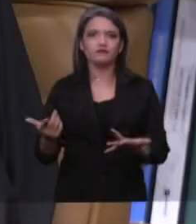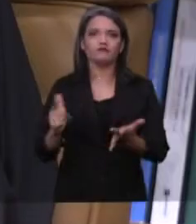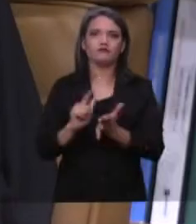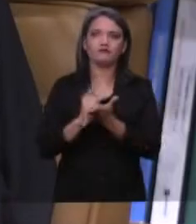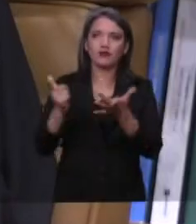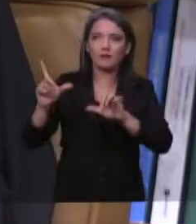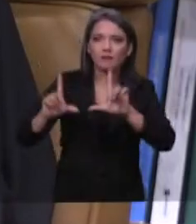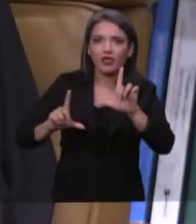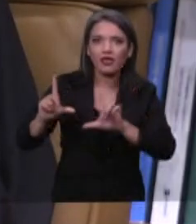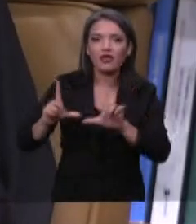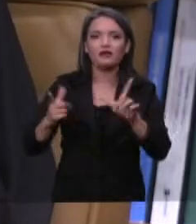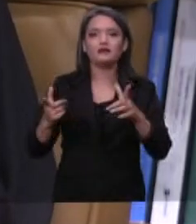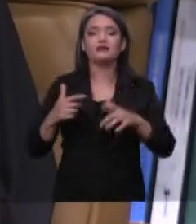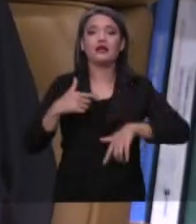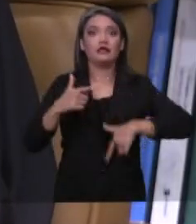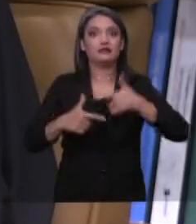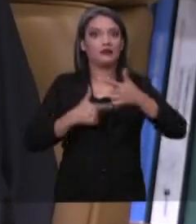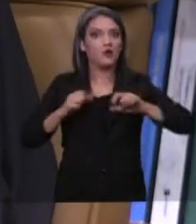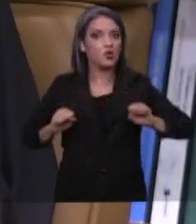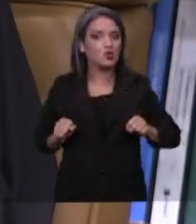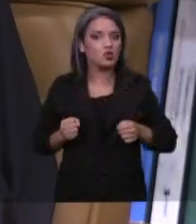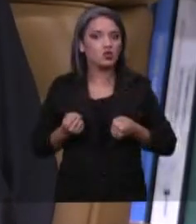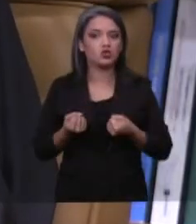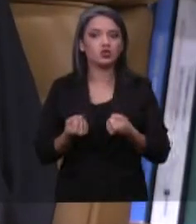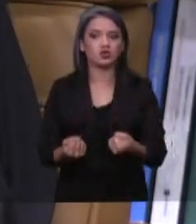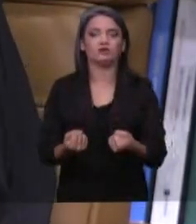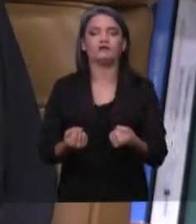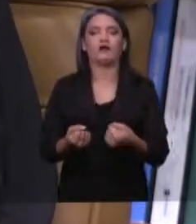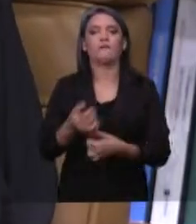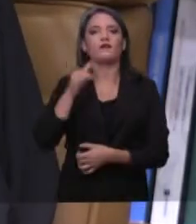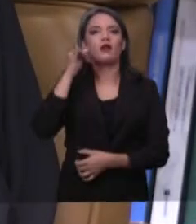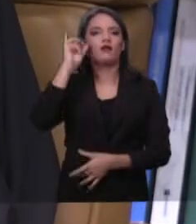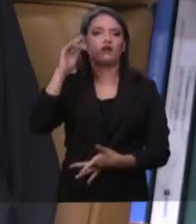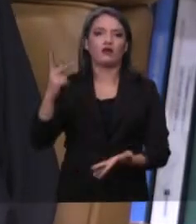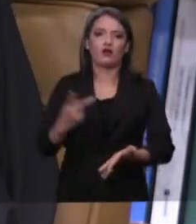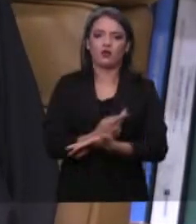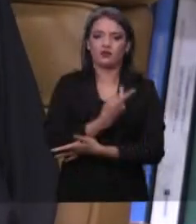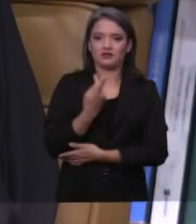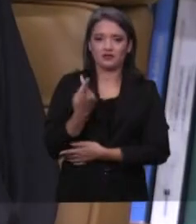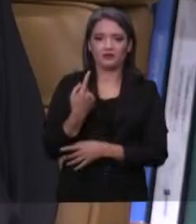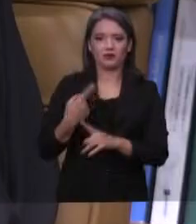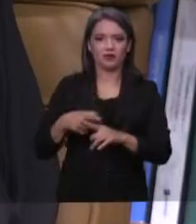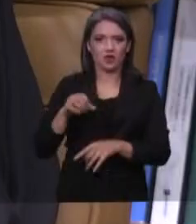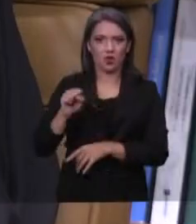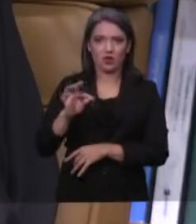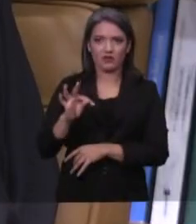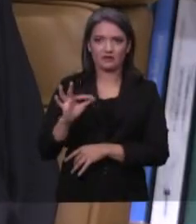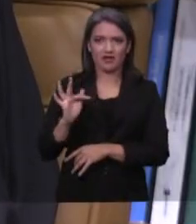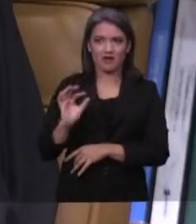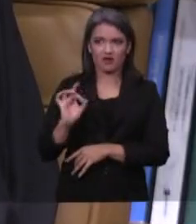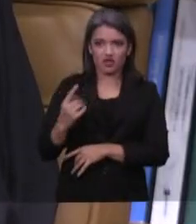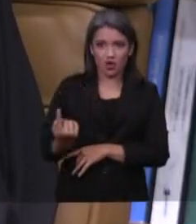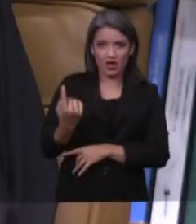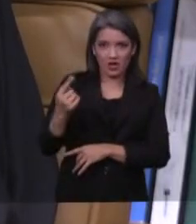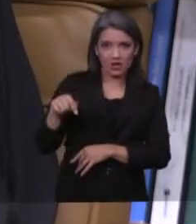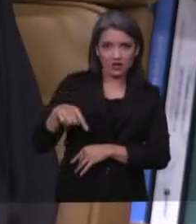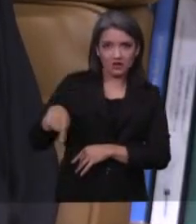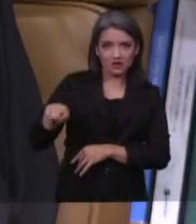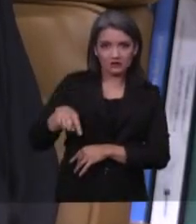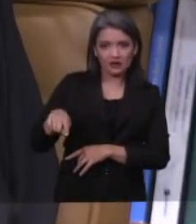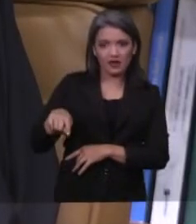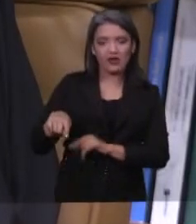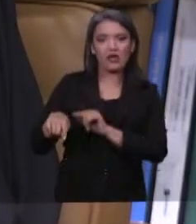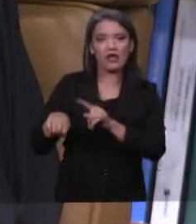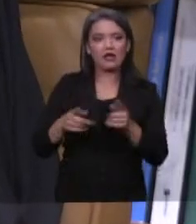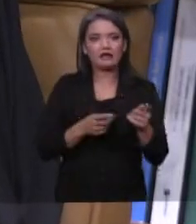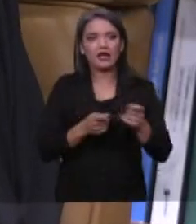trabalhou vivamente para impedir que isso retornasse, porque nenhuma Suprema Corte sozinha consegue conter o avanço